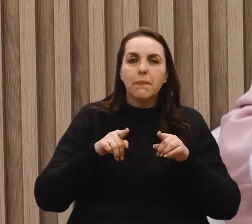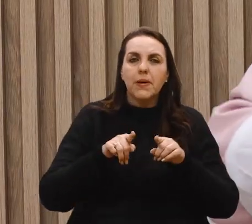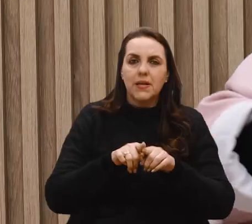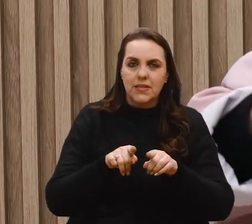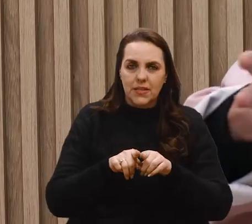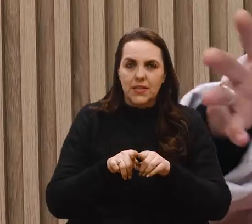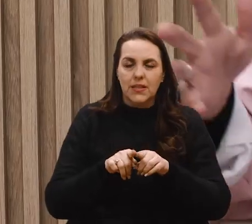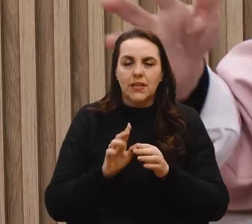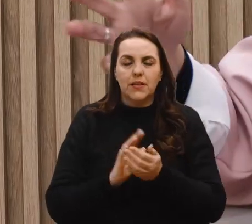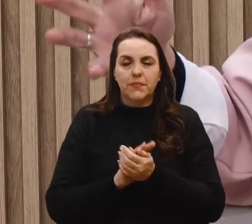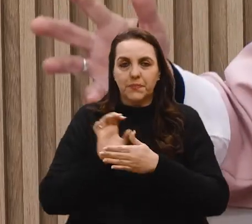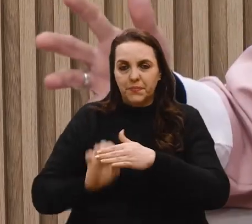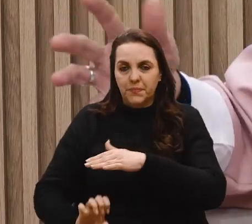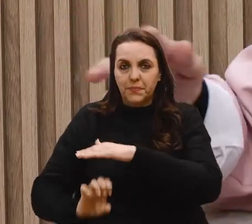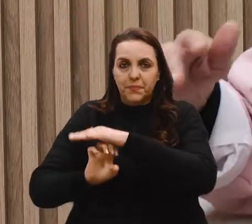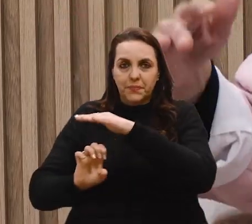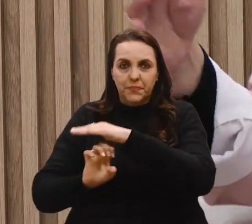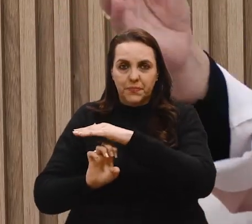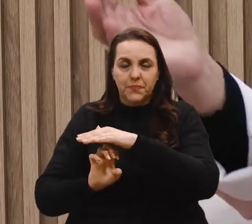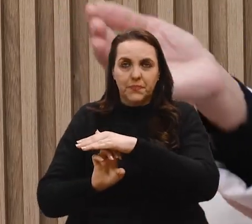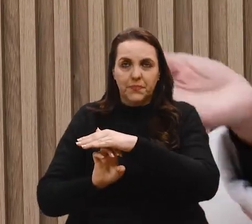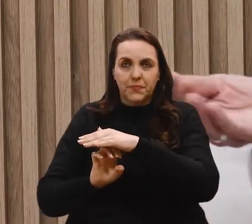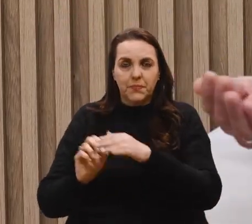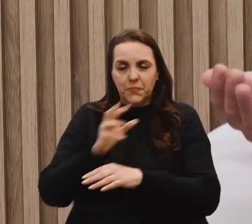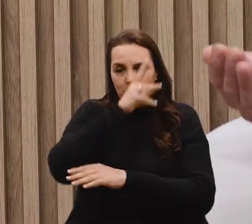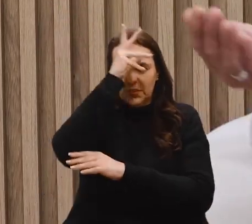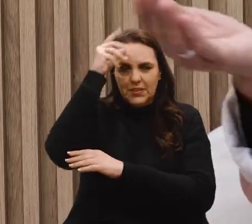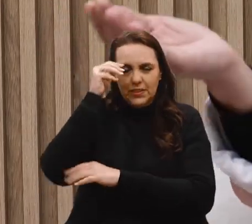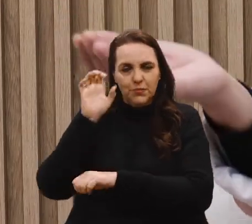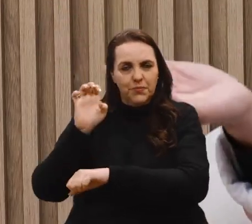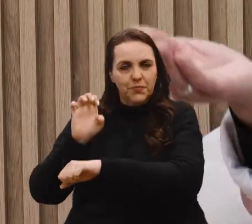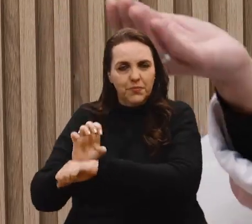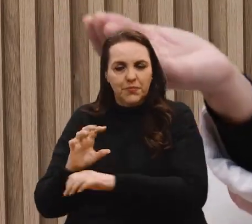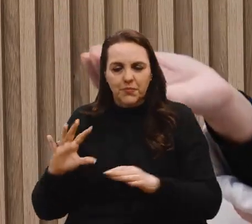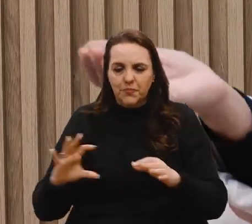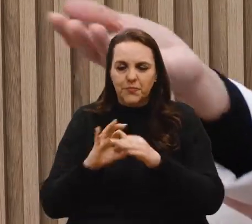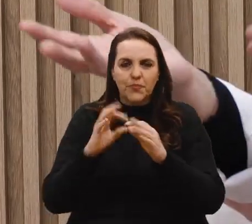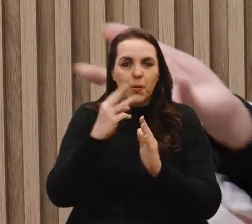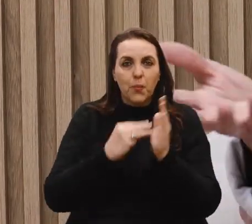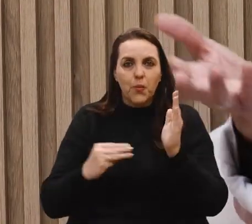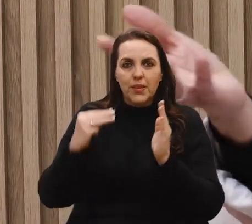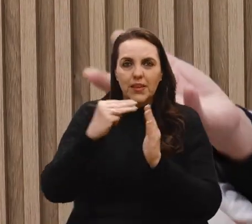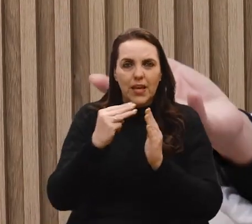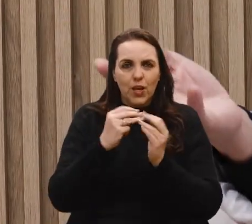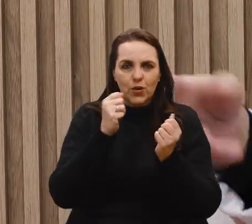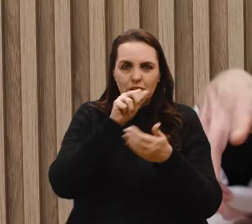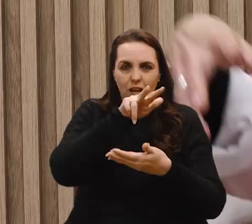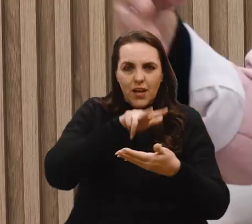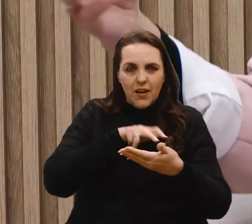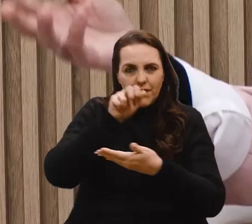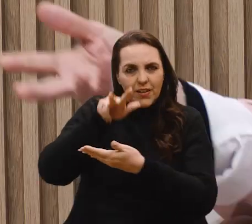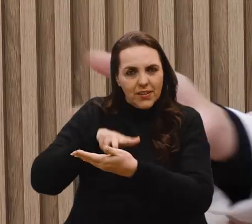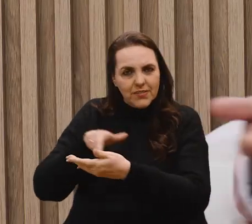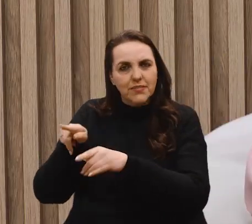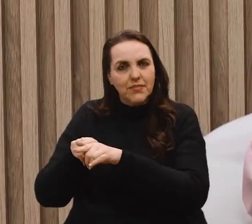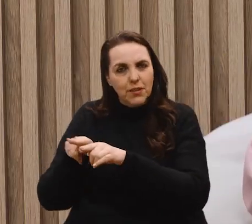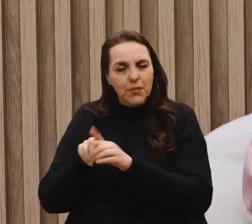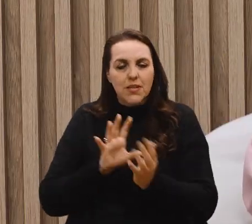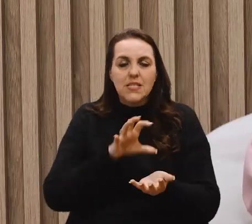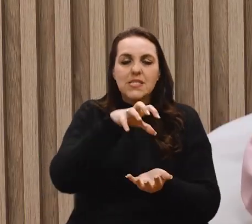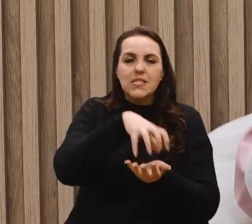entre União, Estados e municípios para criar esses modelos de avaliação também, centros